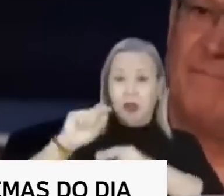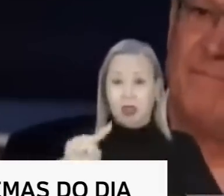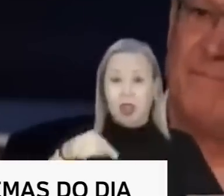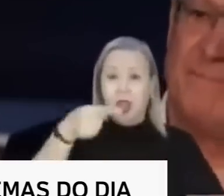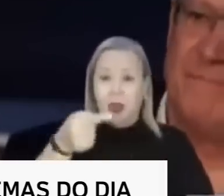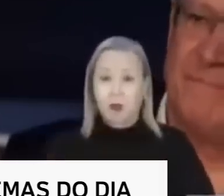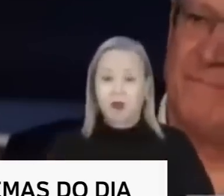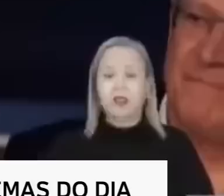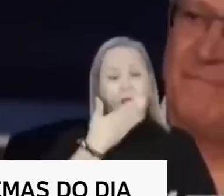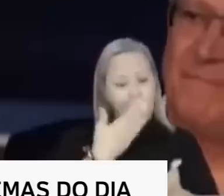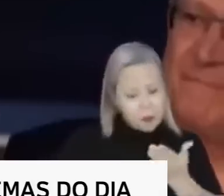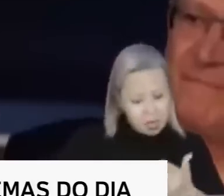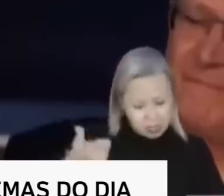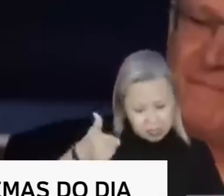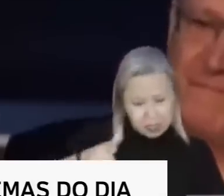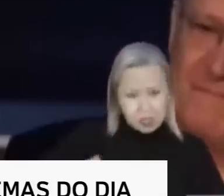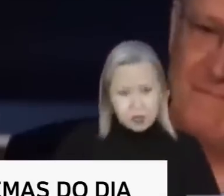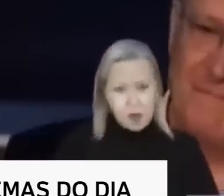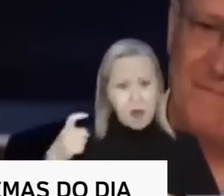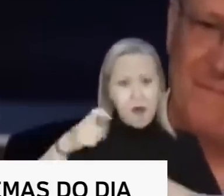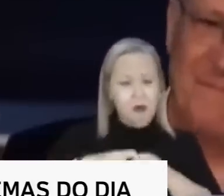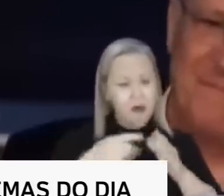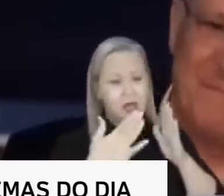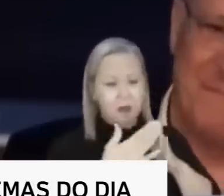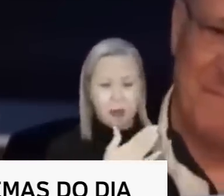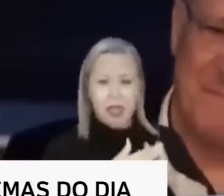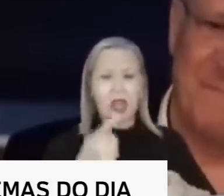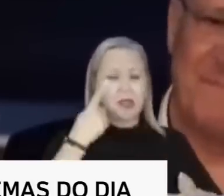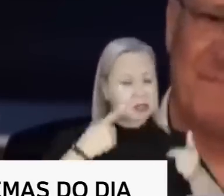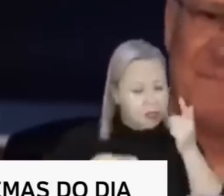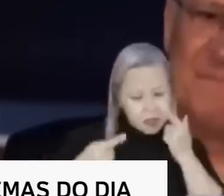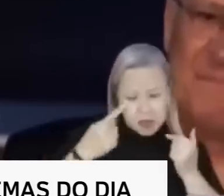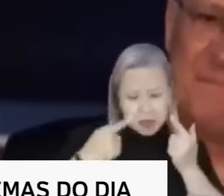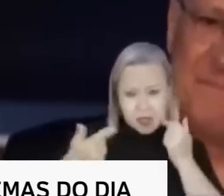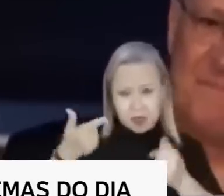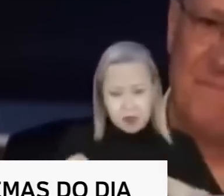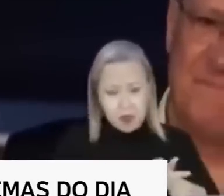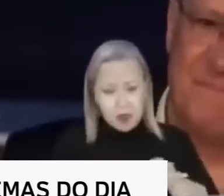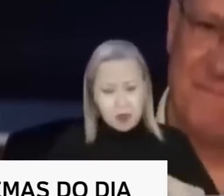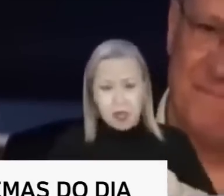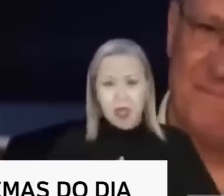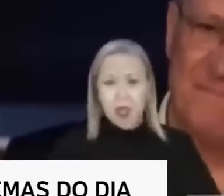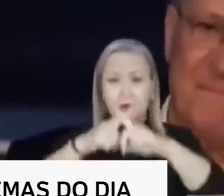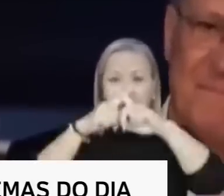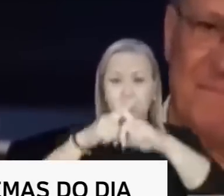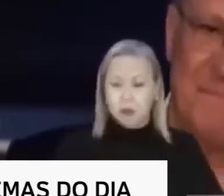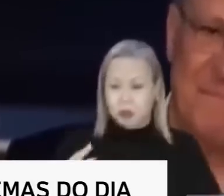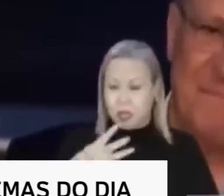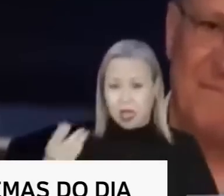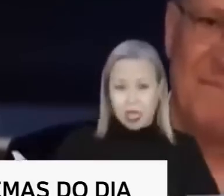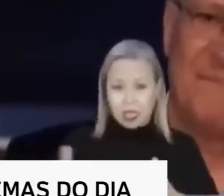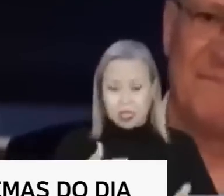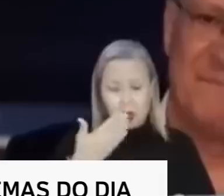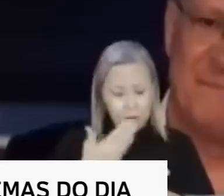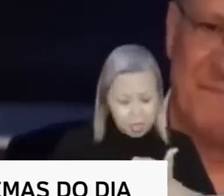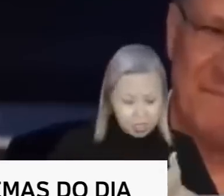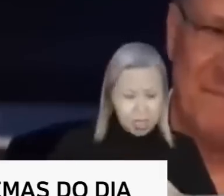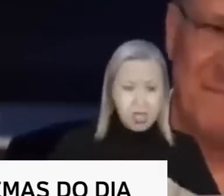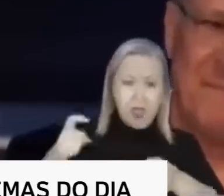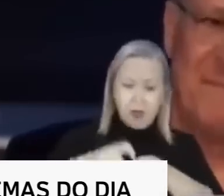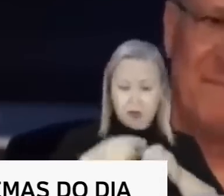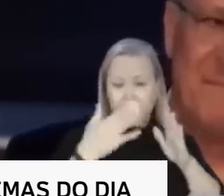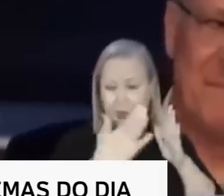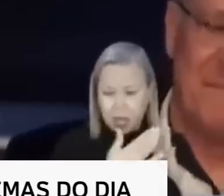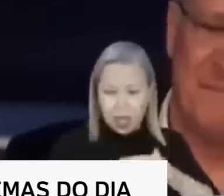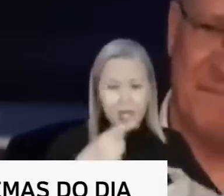outra vez, voltei para casa, chorei, me preparei para disputar a terceira, perdi, voltei para casa,